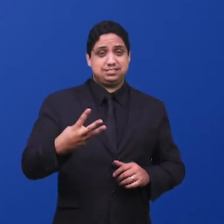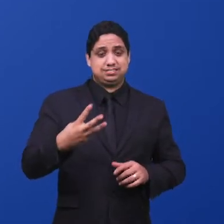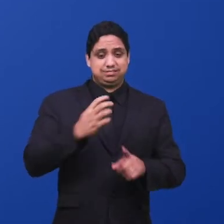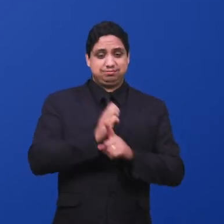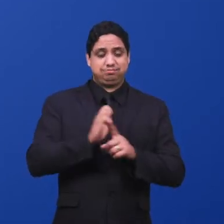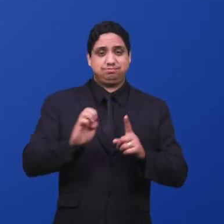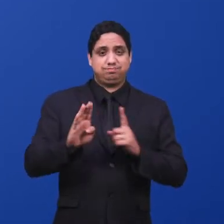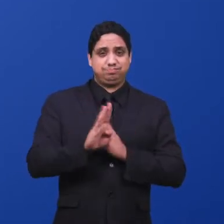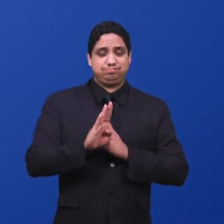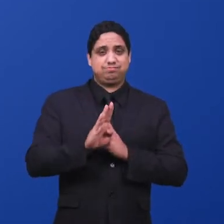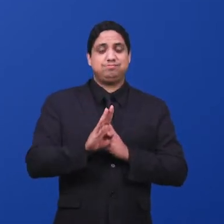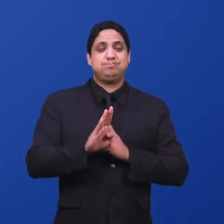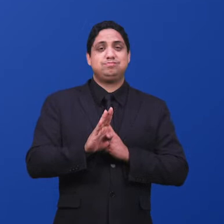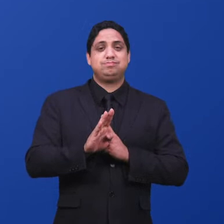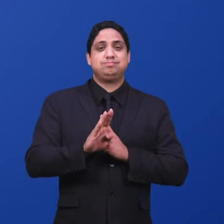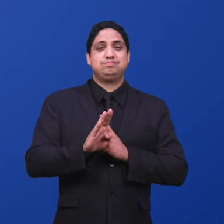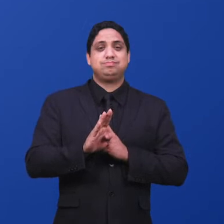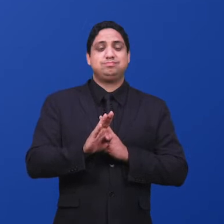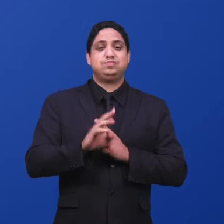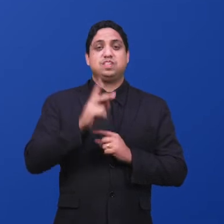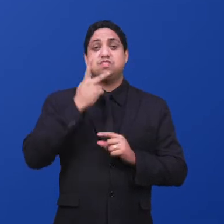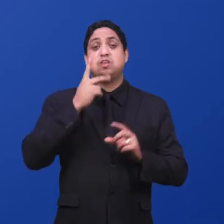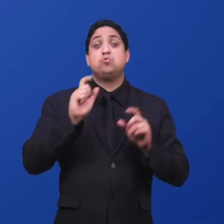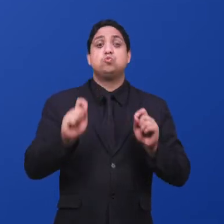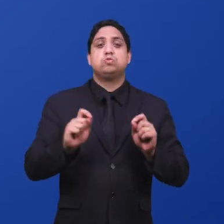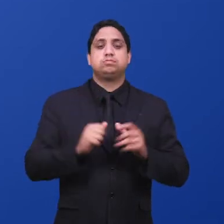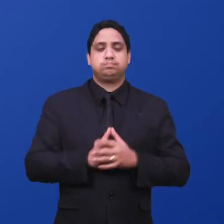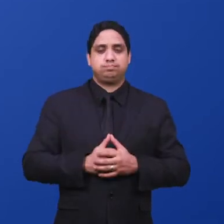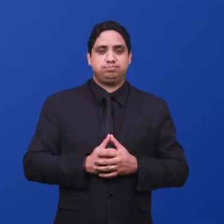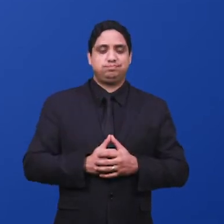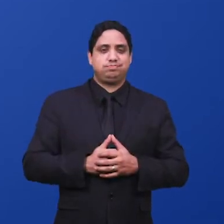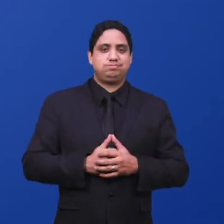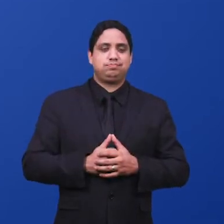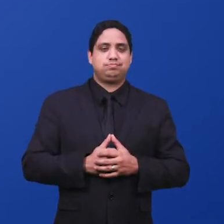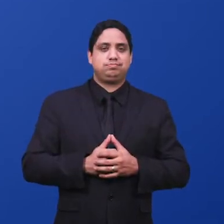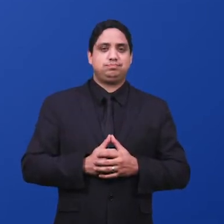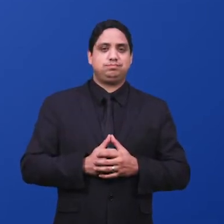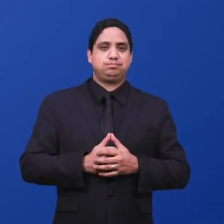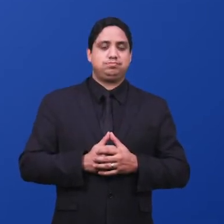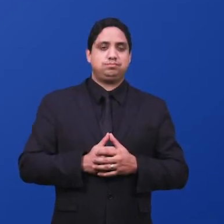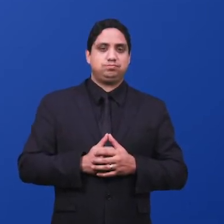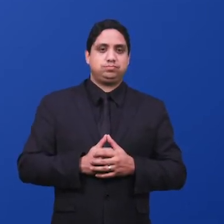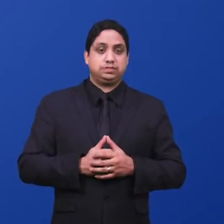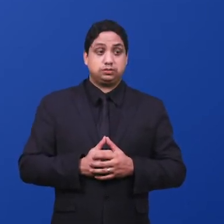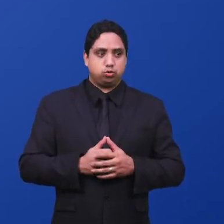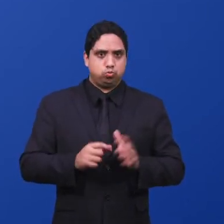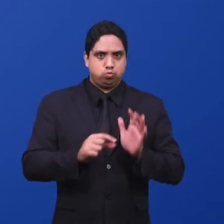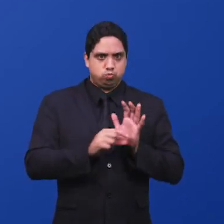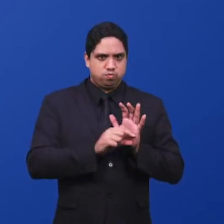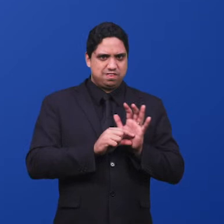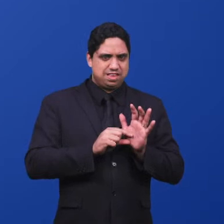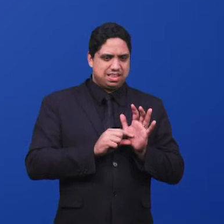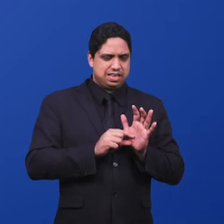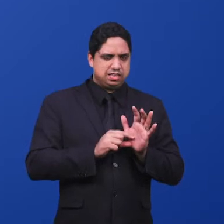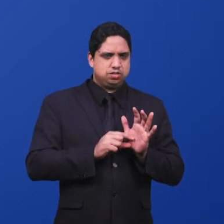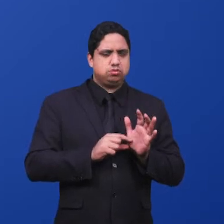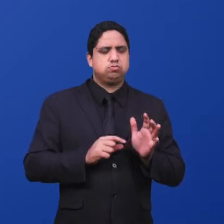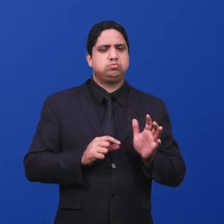Bíblica Dominical, que fala assim, no mesmo verso, faça